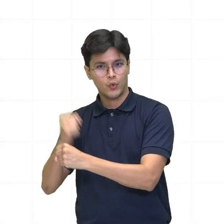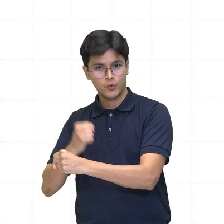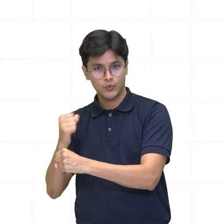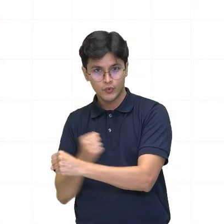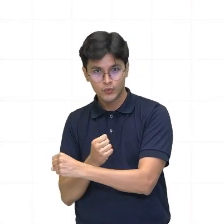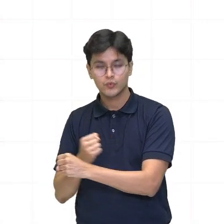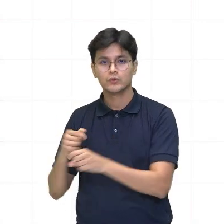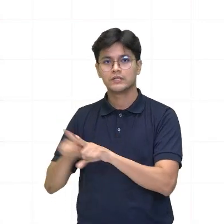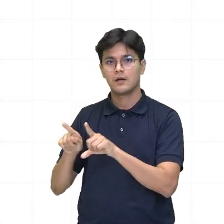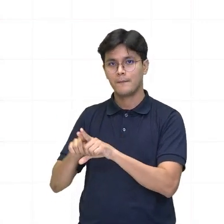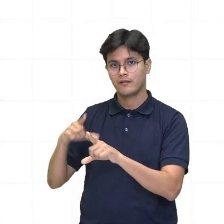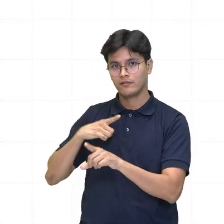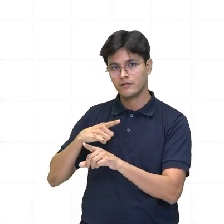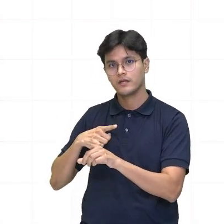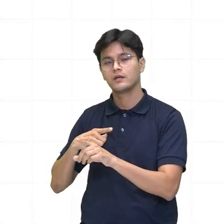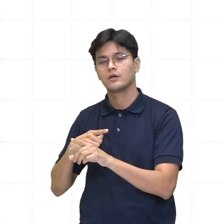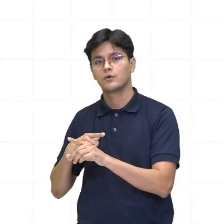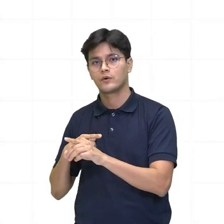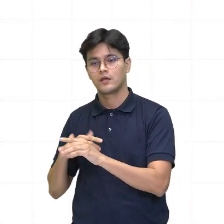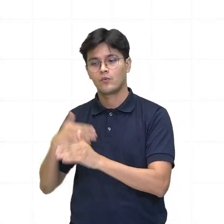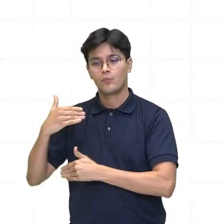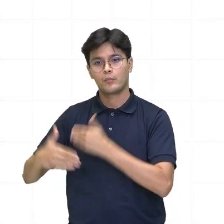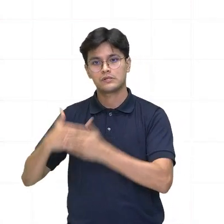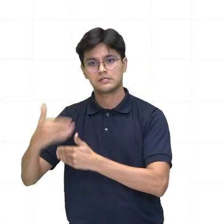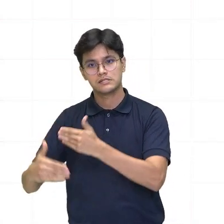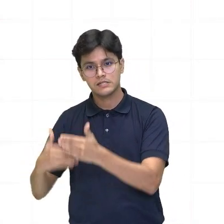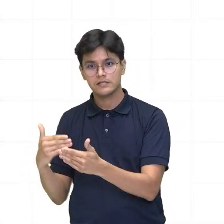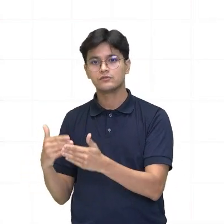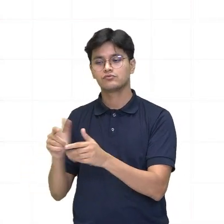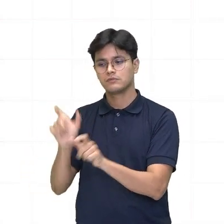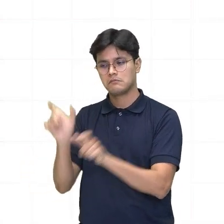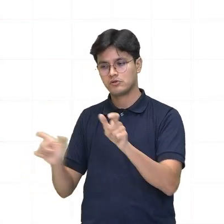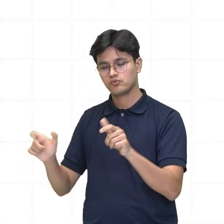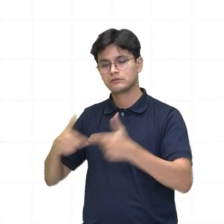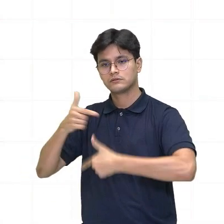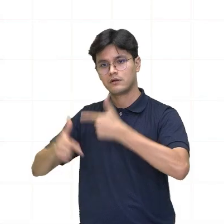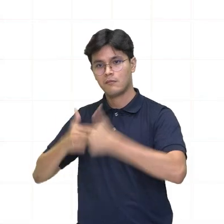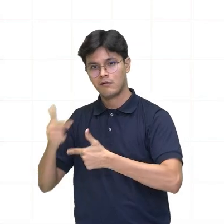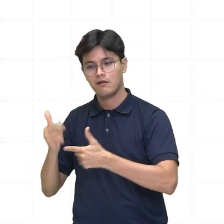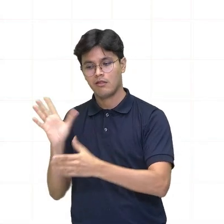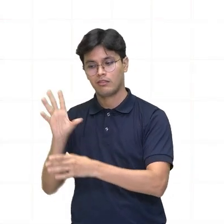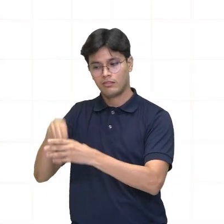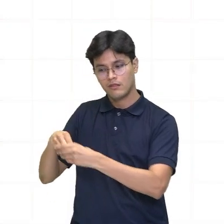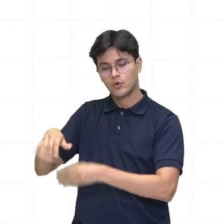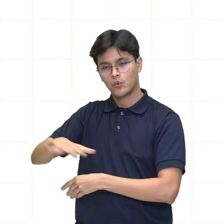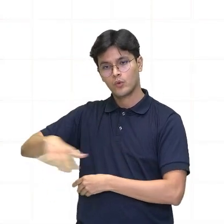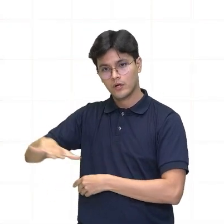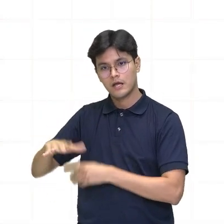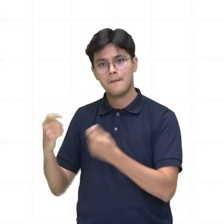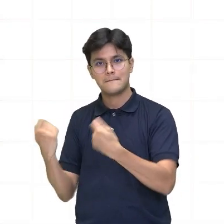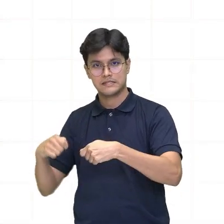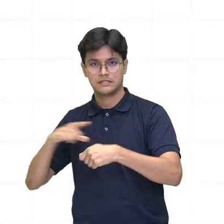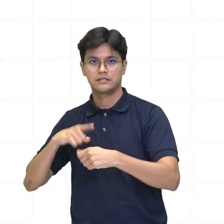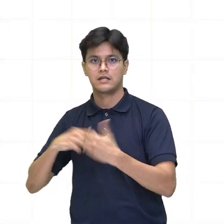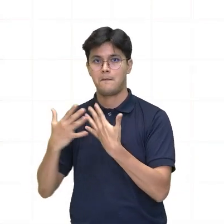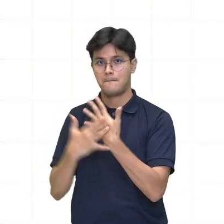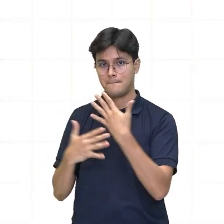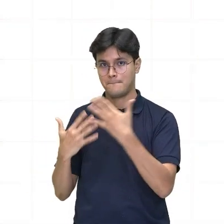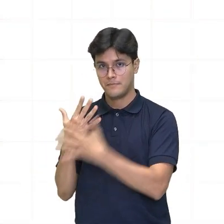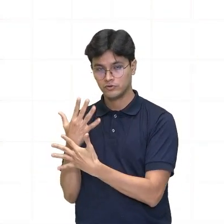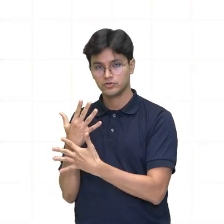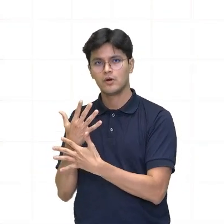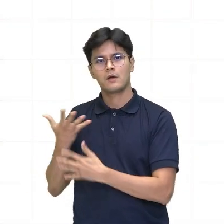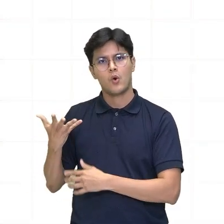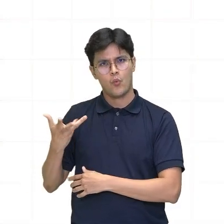parte operacional, né? As pessoas que vão ali trabalhar dentro dessa usina, que precisa ter uma mão de obra qualificada,